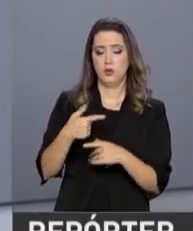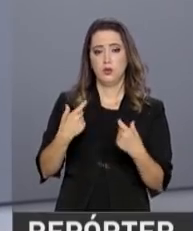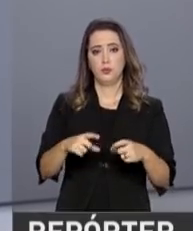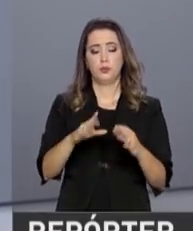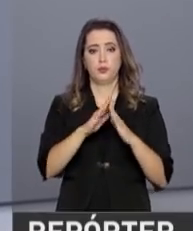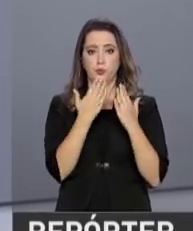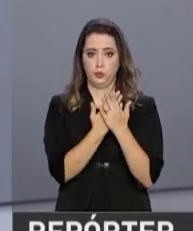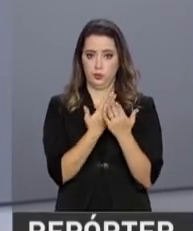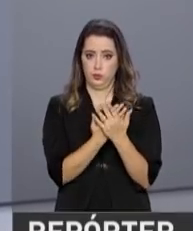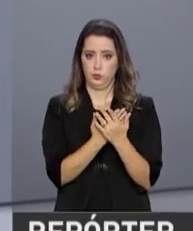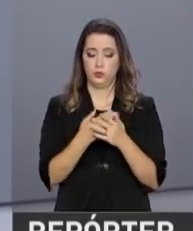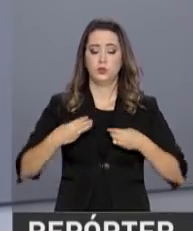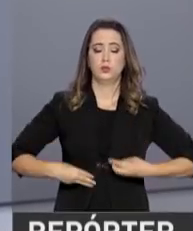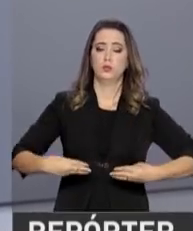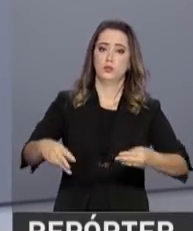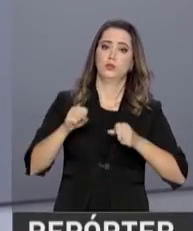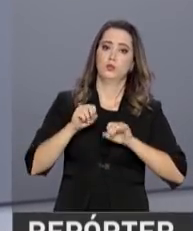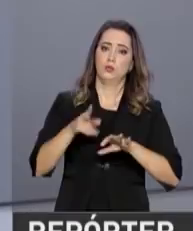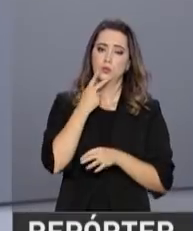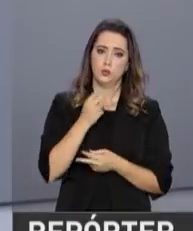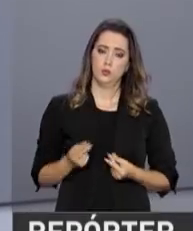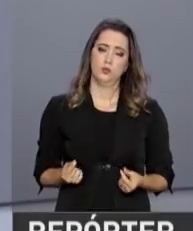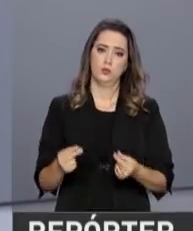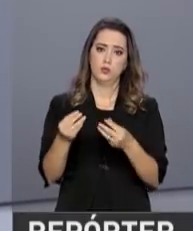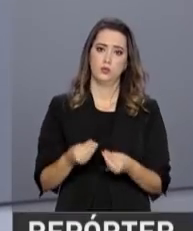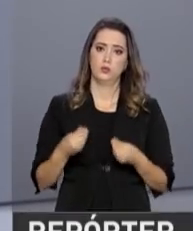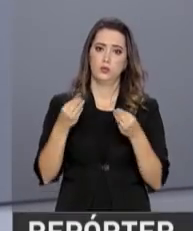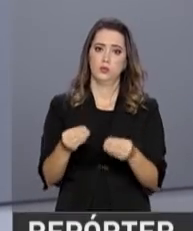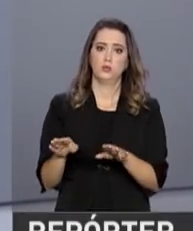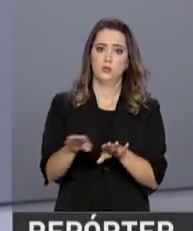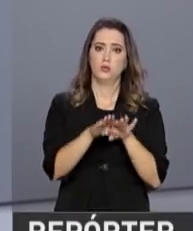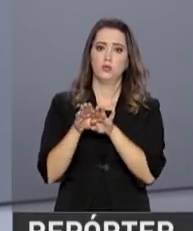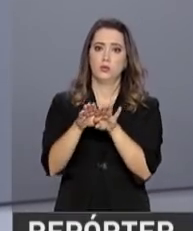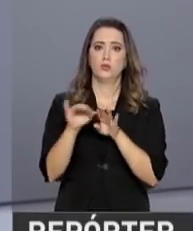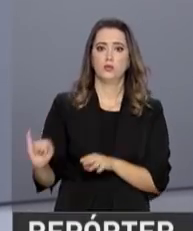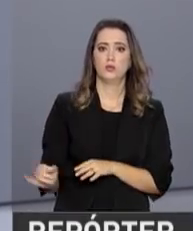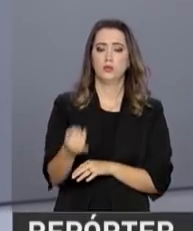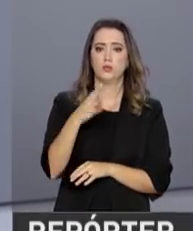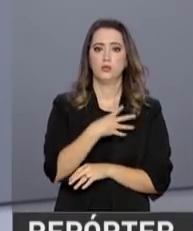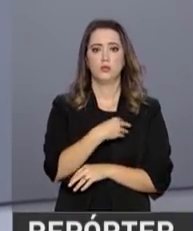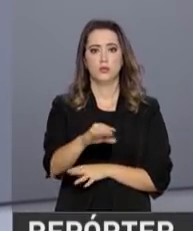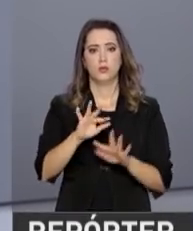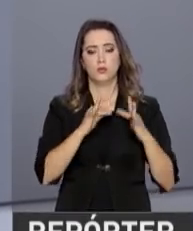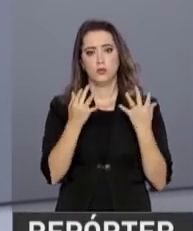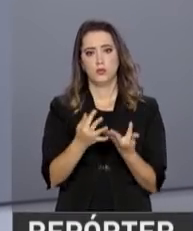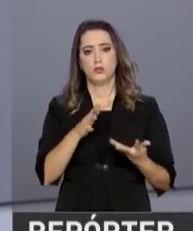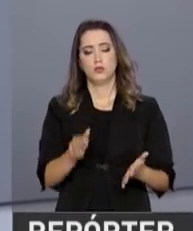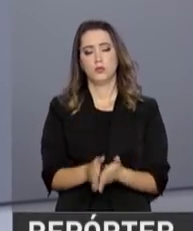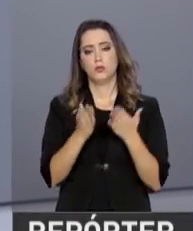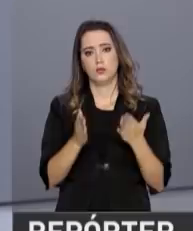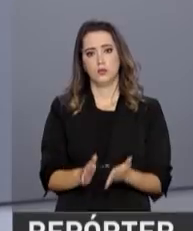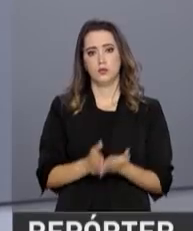sala de aula. Mendonça Filho afirmou que os investimentos vão garantir igualdade de oportunidades para os filhos das famílias